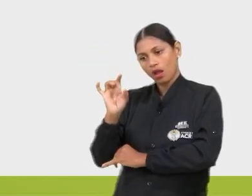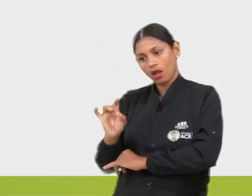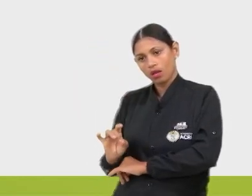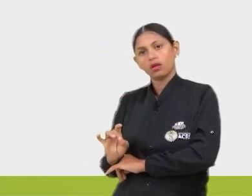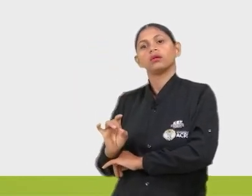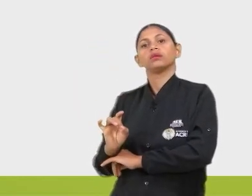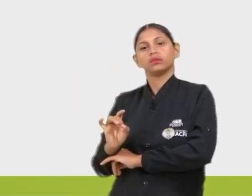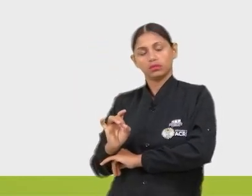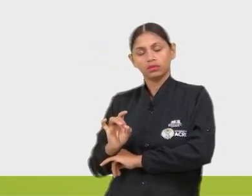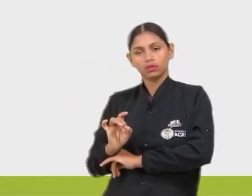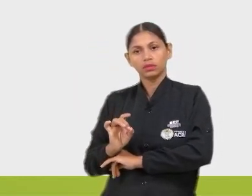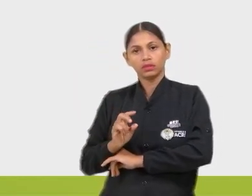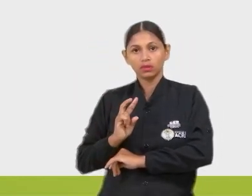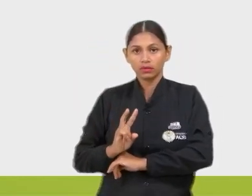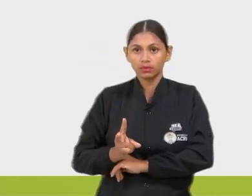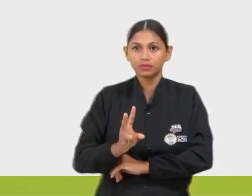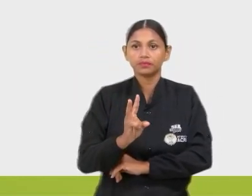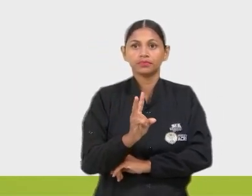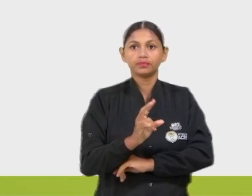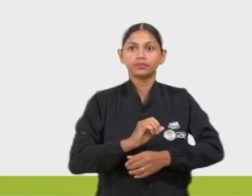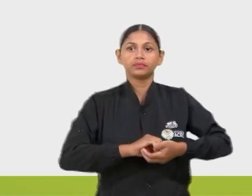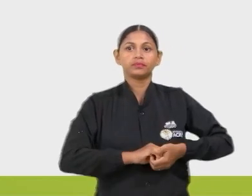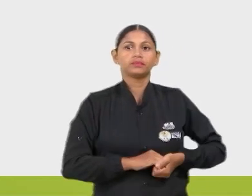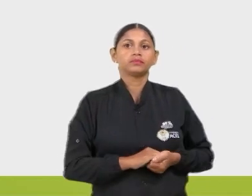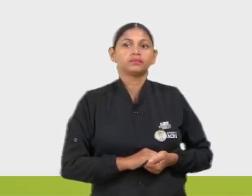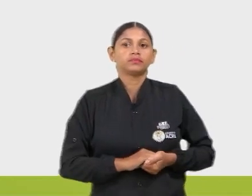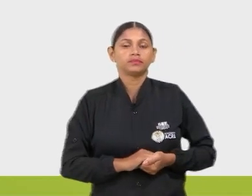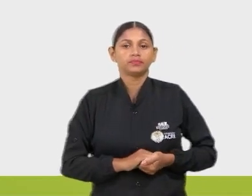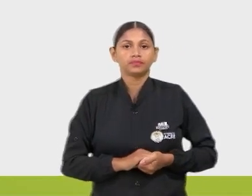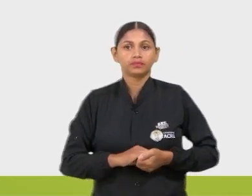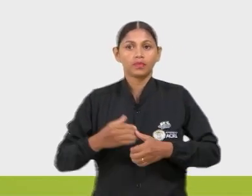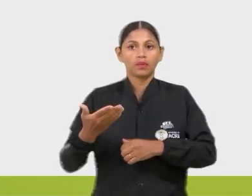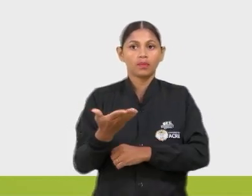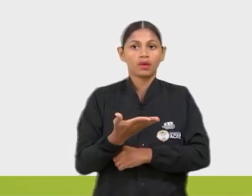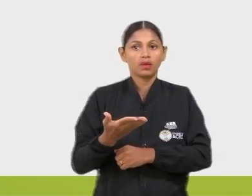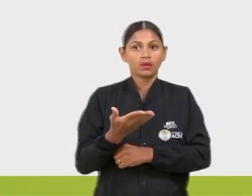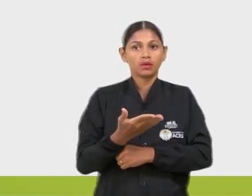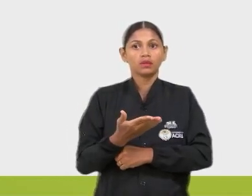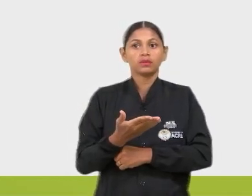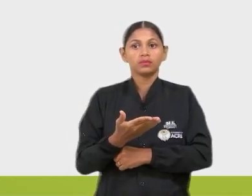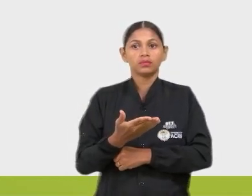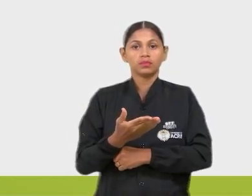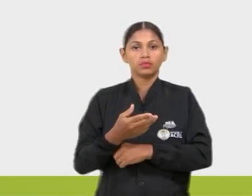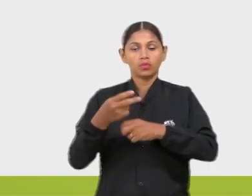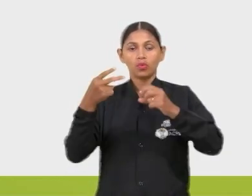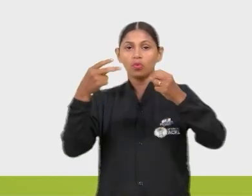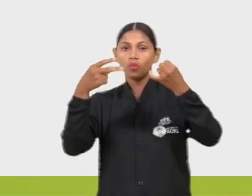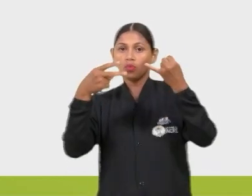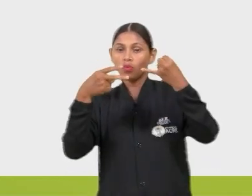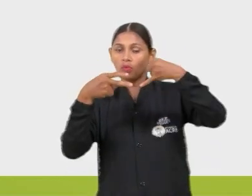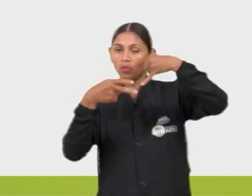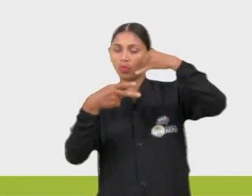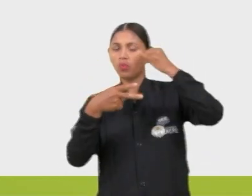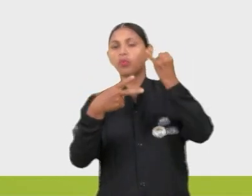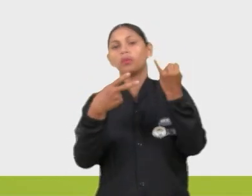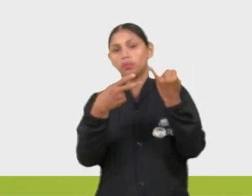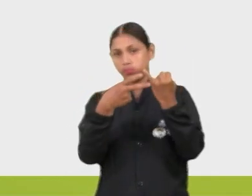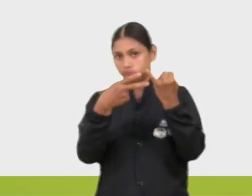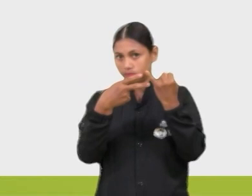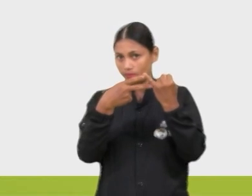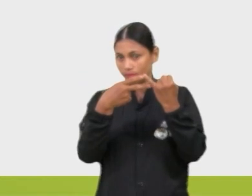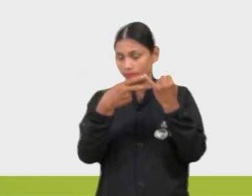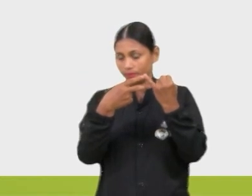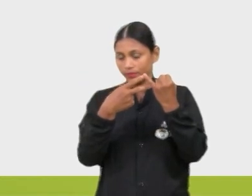tá? Consecutivos do polígono e do vértice. Base, polígono sobre o qual a pirâmide se apoia. Aí tem vários tipos, né?